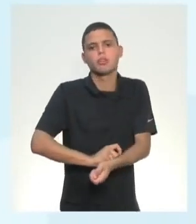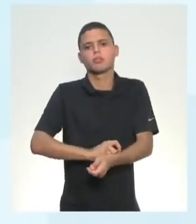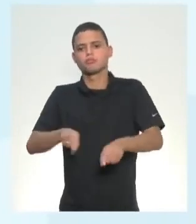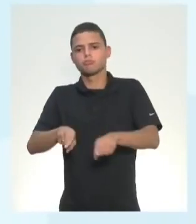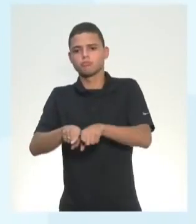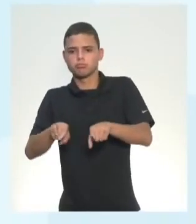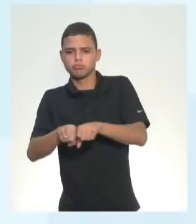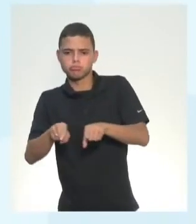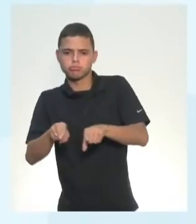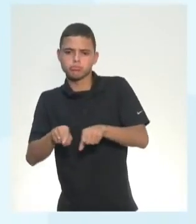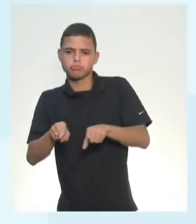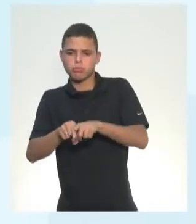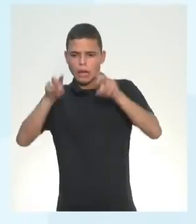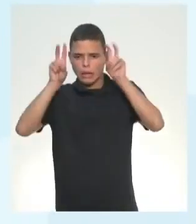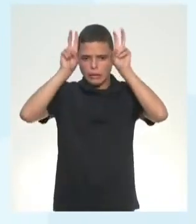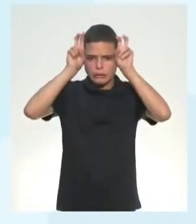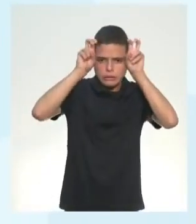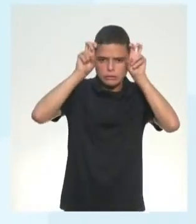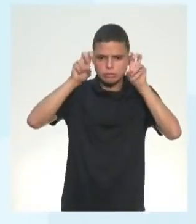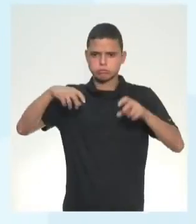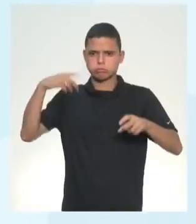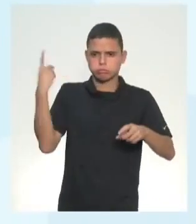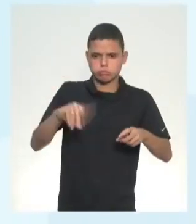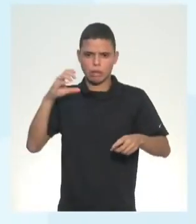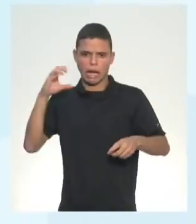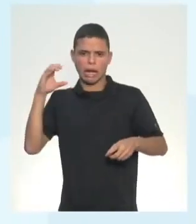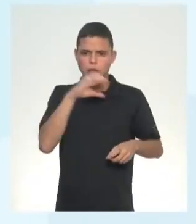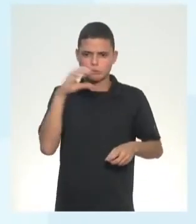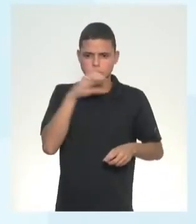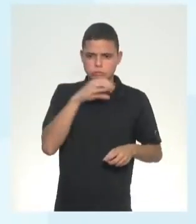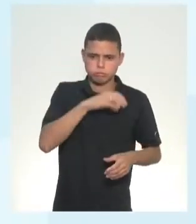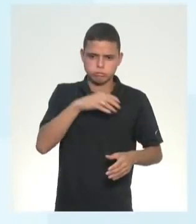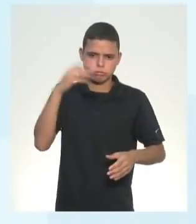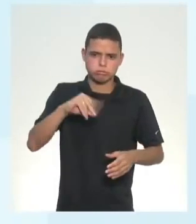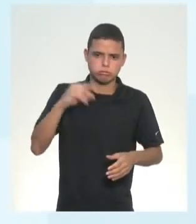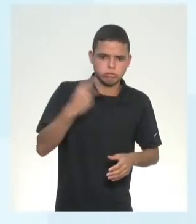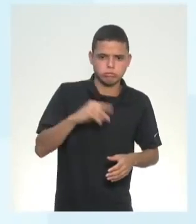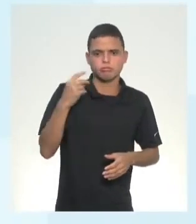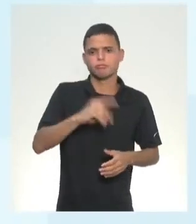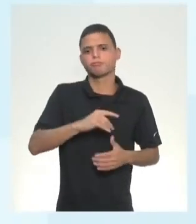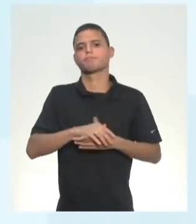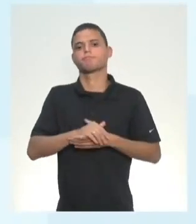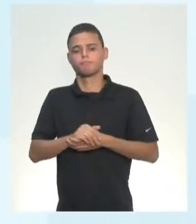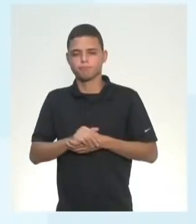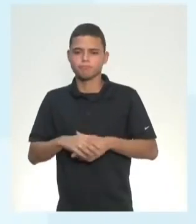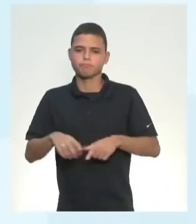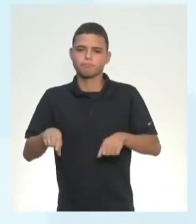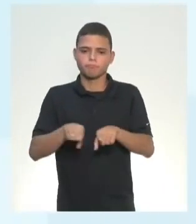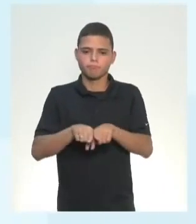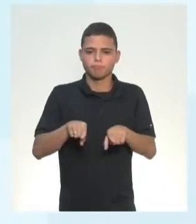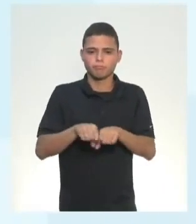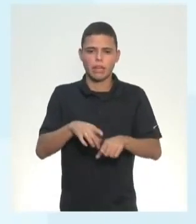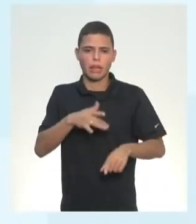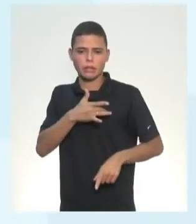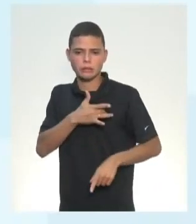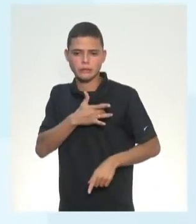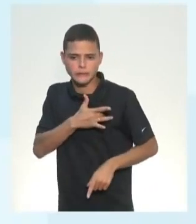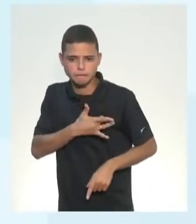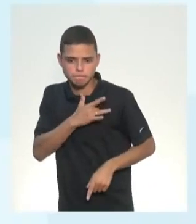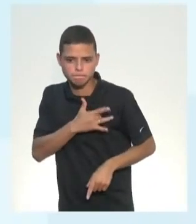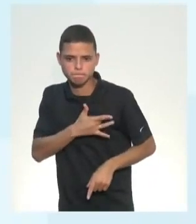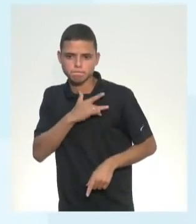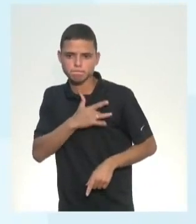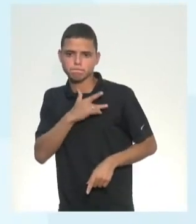corcel nervoso, rijo, veloz, como o corcel das antigas baladas, que o romantismo